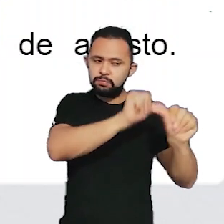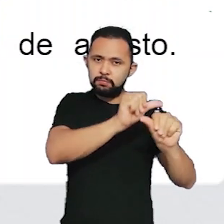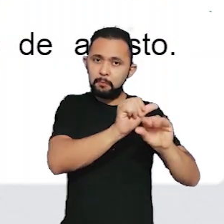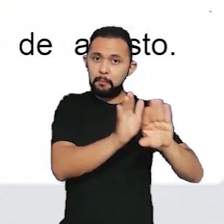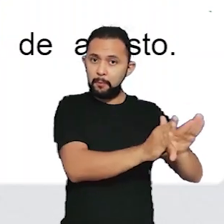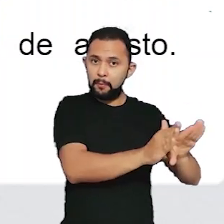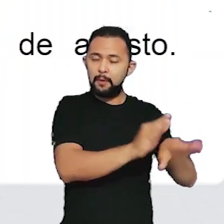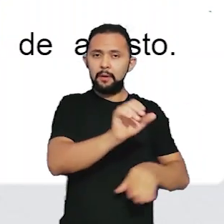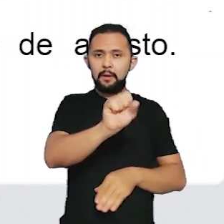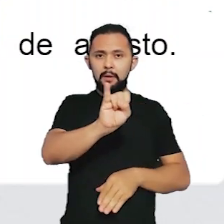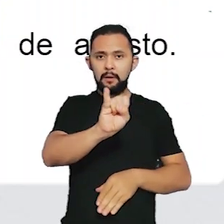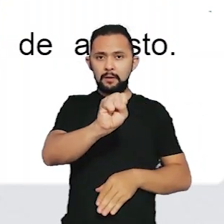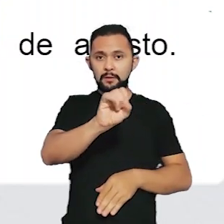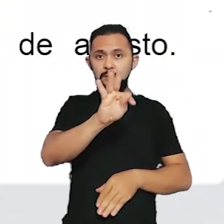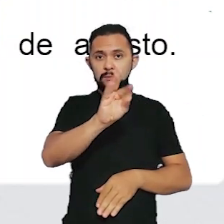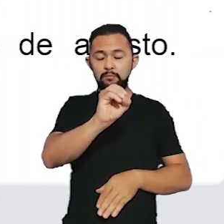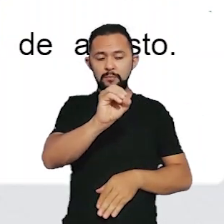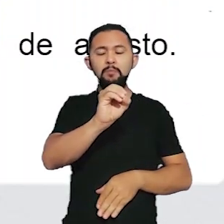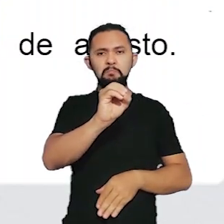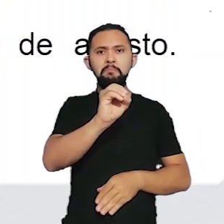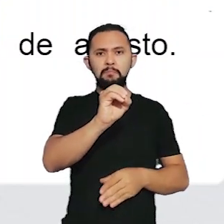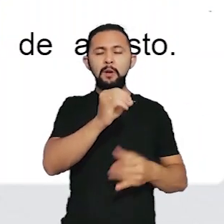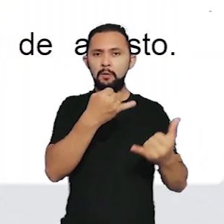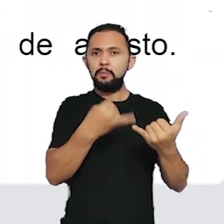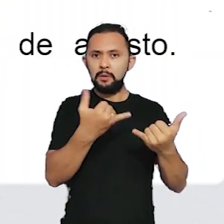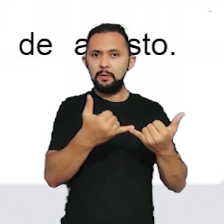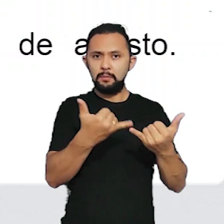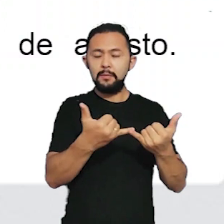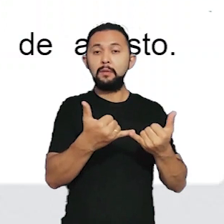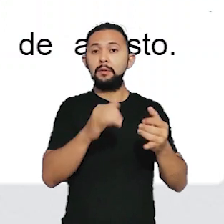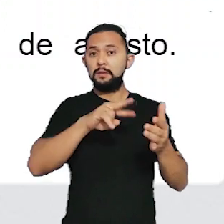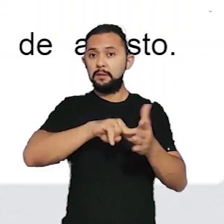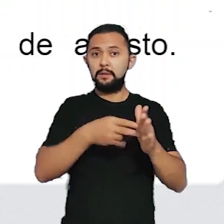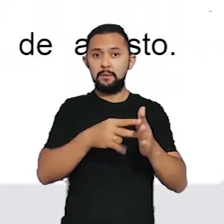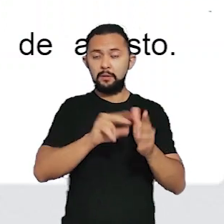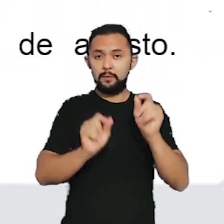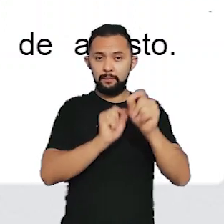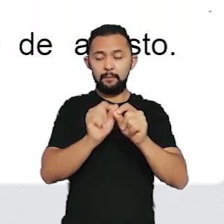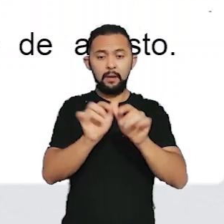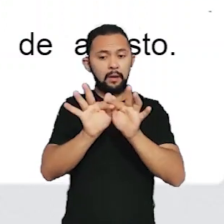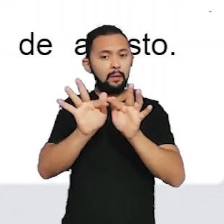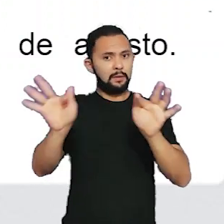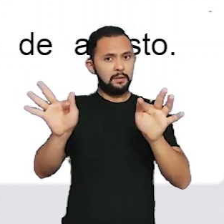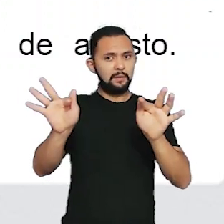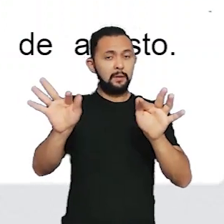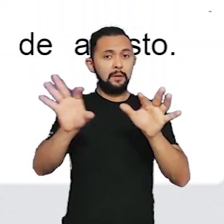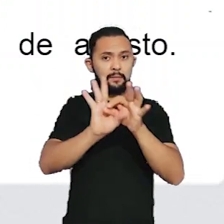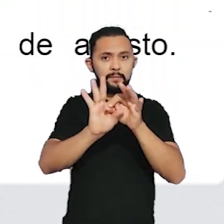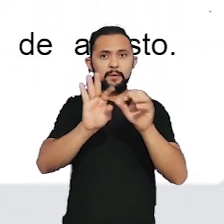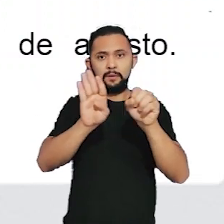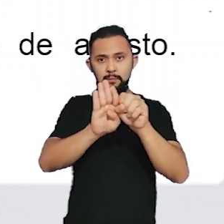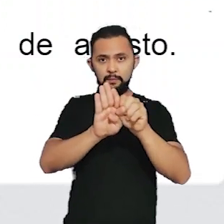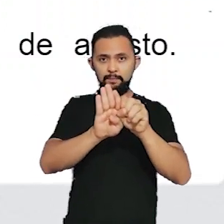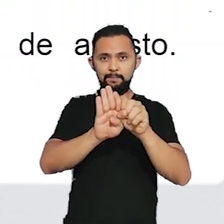é substantiva. Olhando para a segunda oração em relação à primeira, eu observo que a primeira oração ela